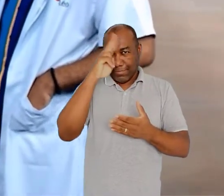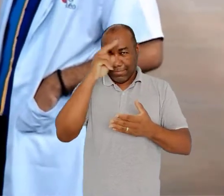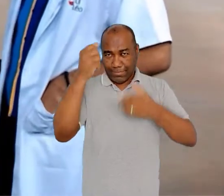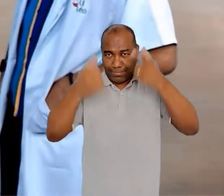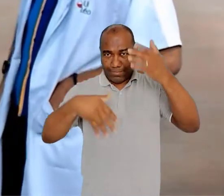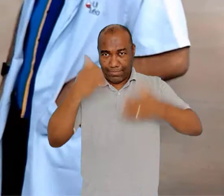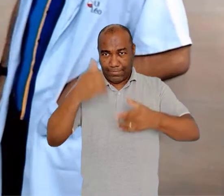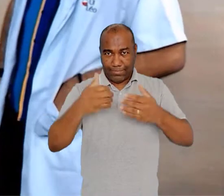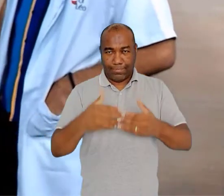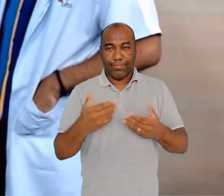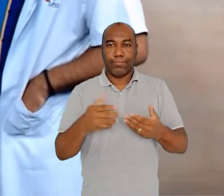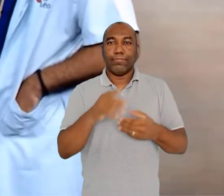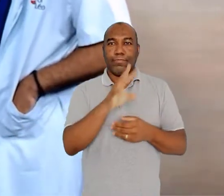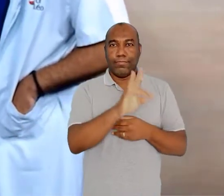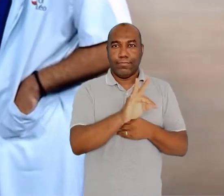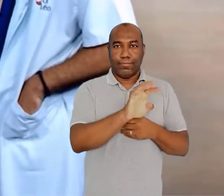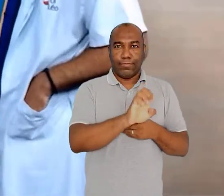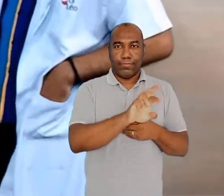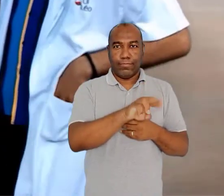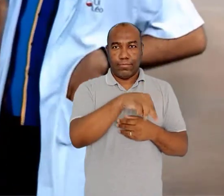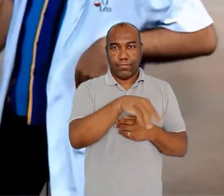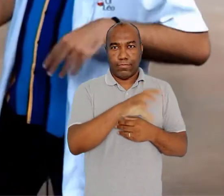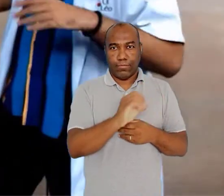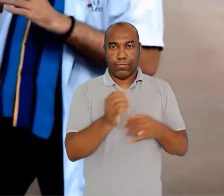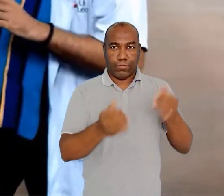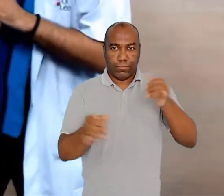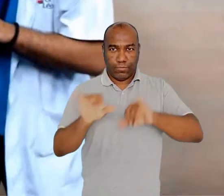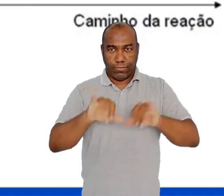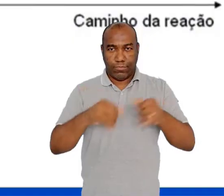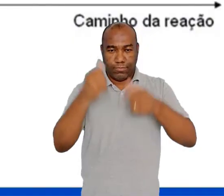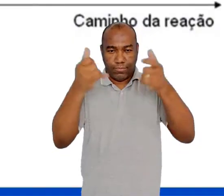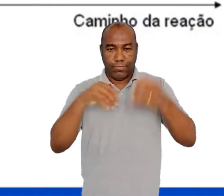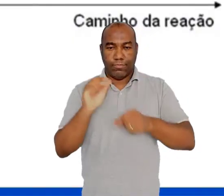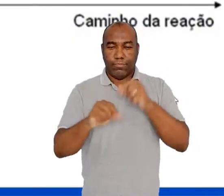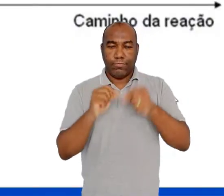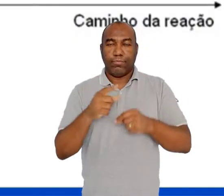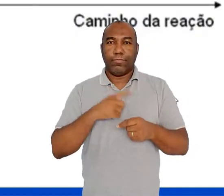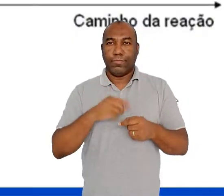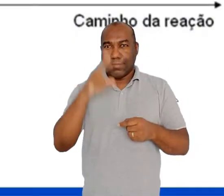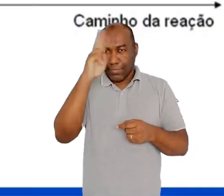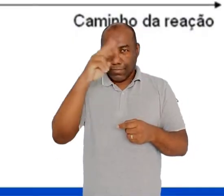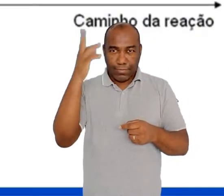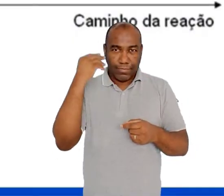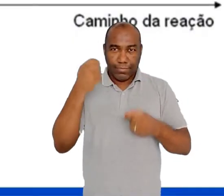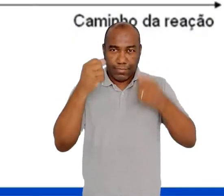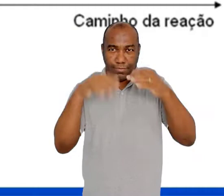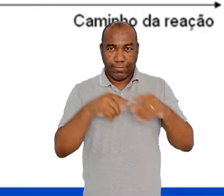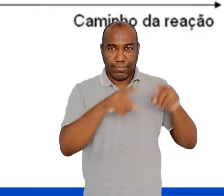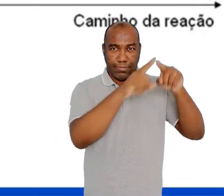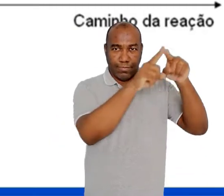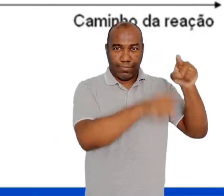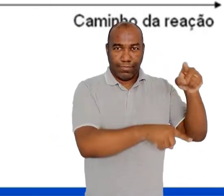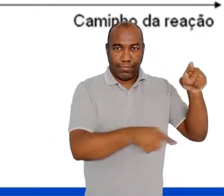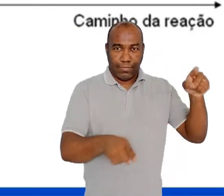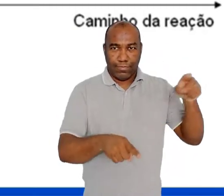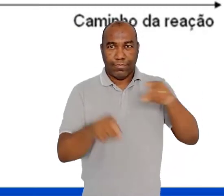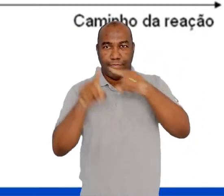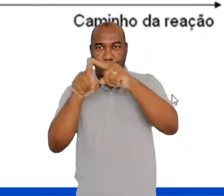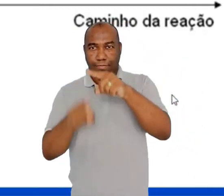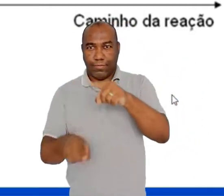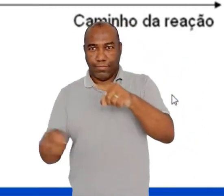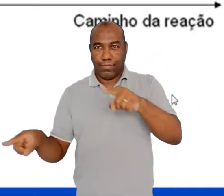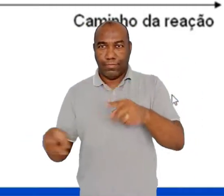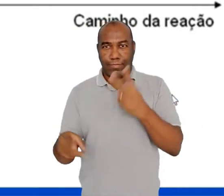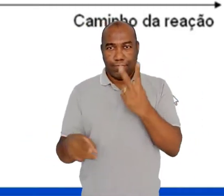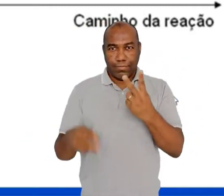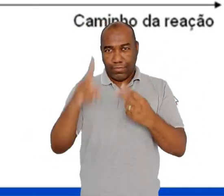caminhar na termoquímica. Eu trabalhei com vocês dois tipos de gráficos, né? Os gráficos das reações endotérmicas e